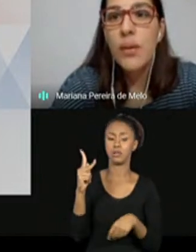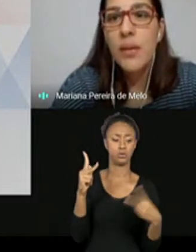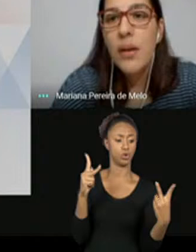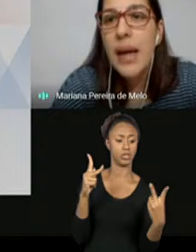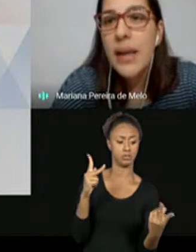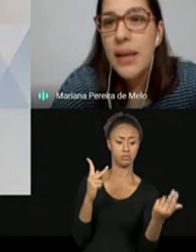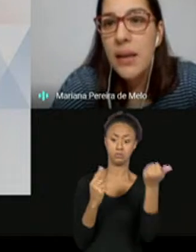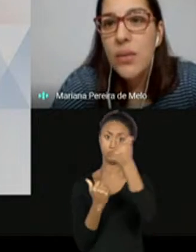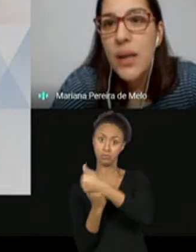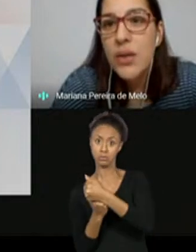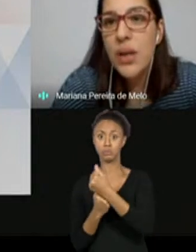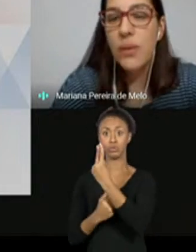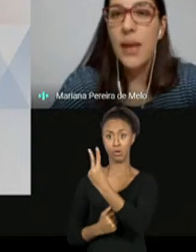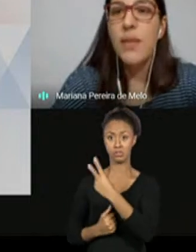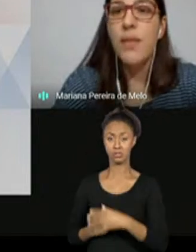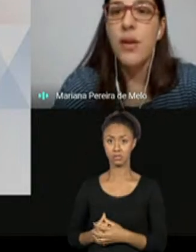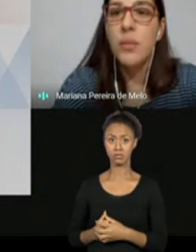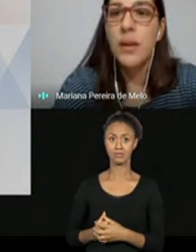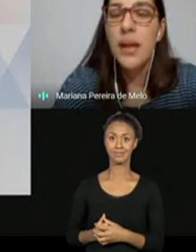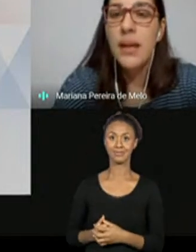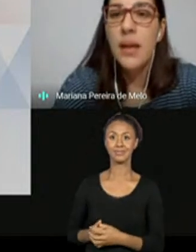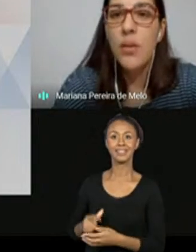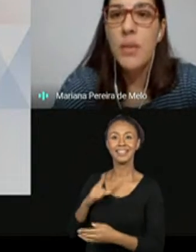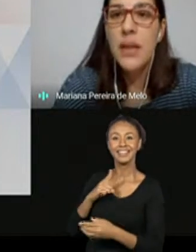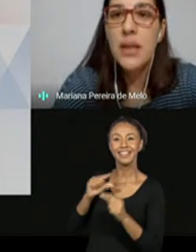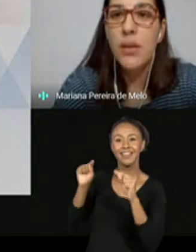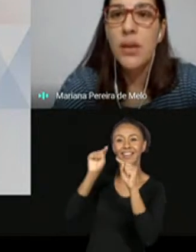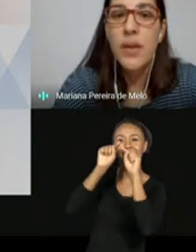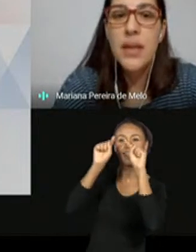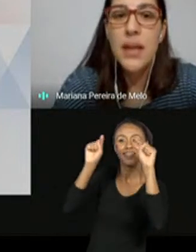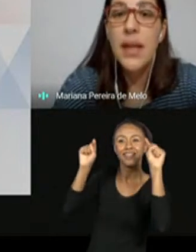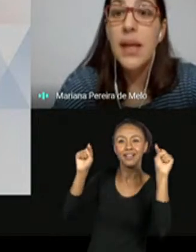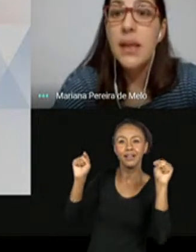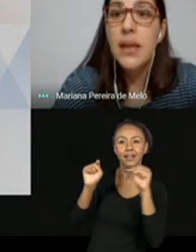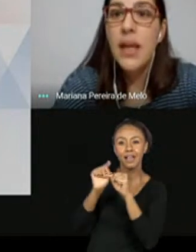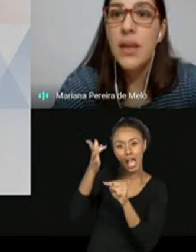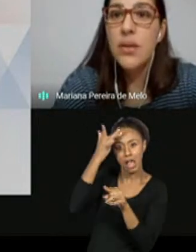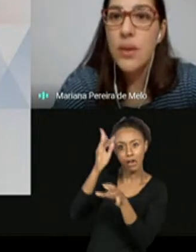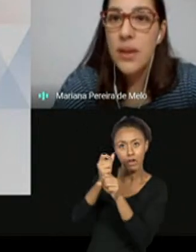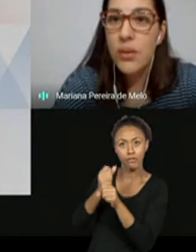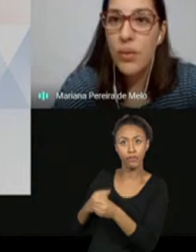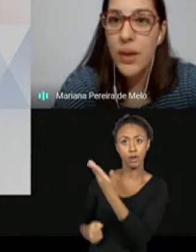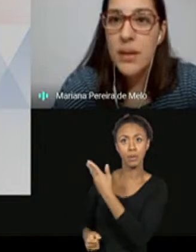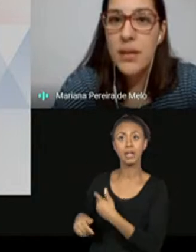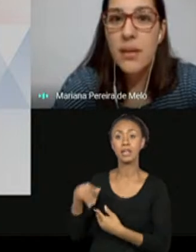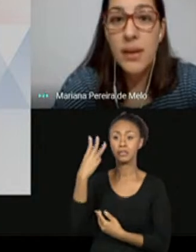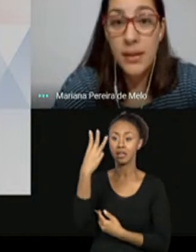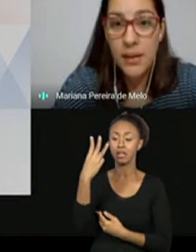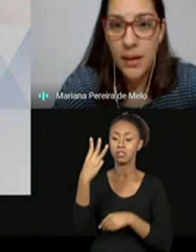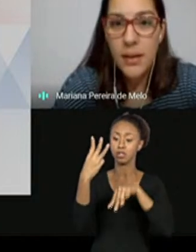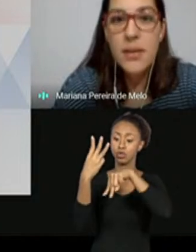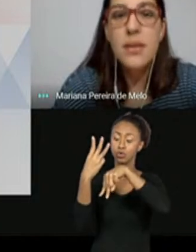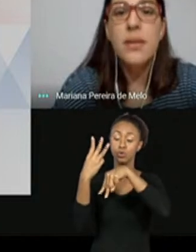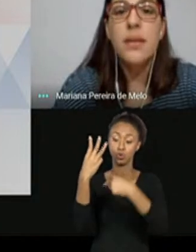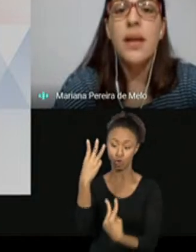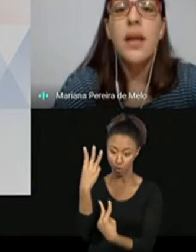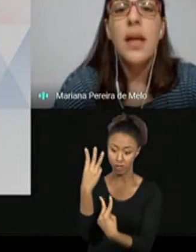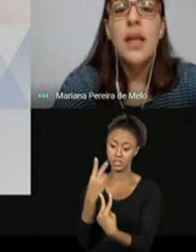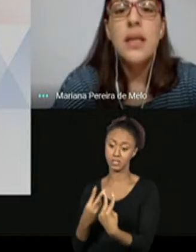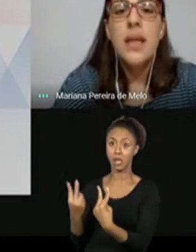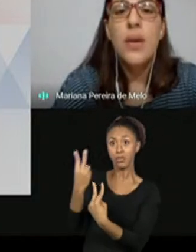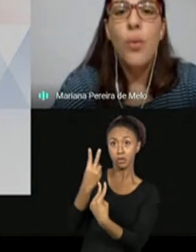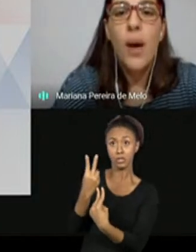então, aqui no cantinho tem a fórmula, né, da combinação. Então, vai ser 3, 2 a 2, que é 3,